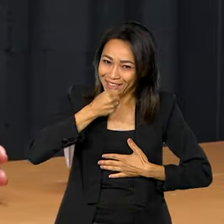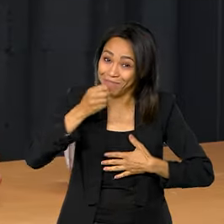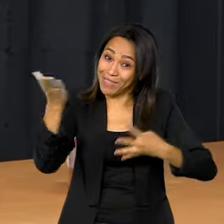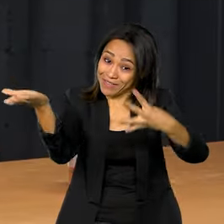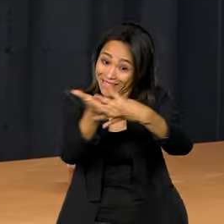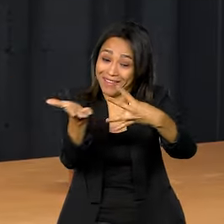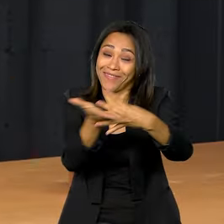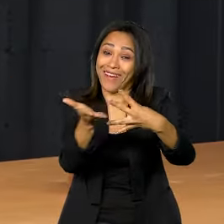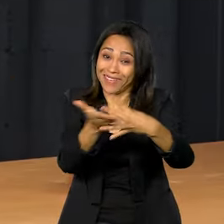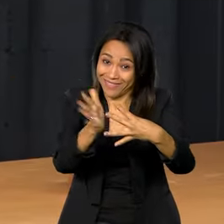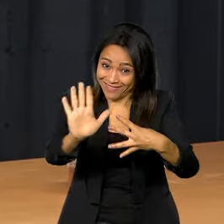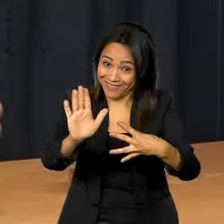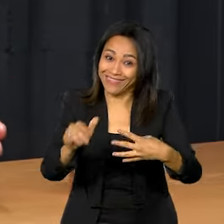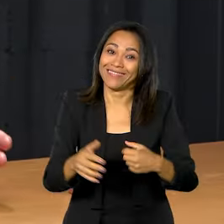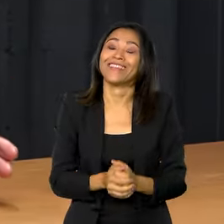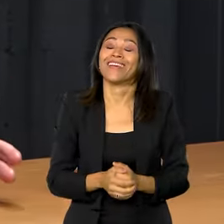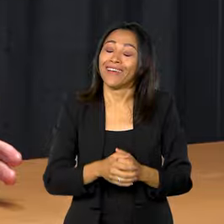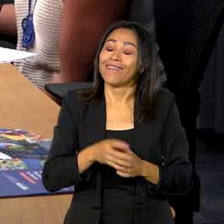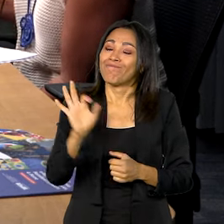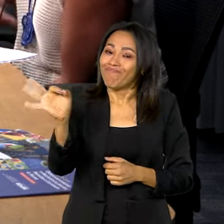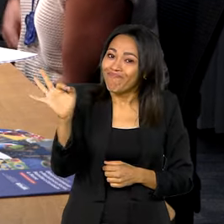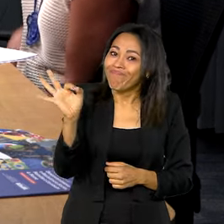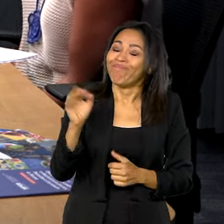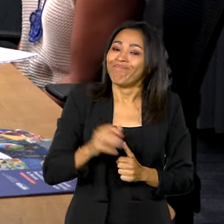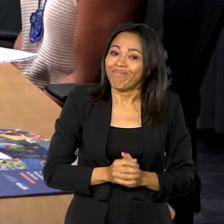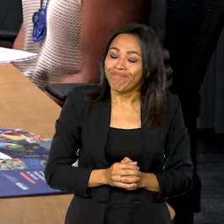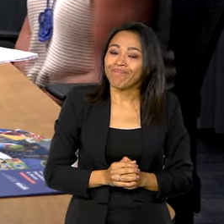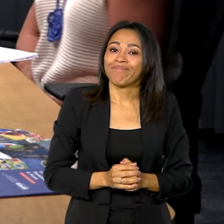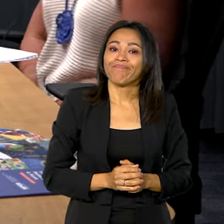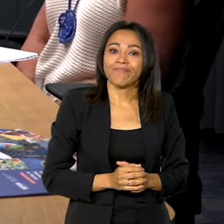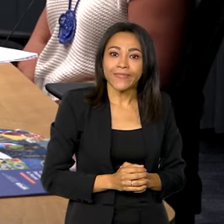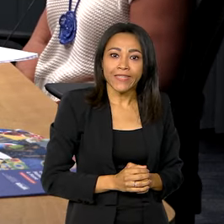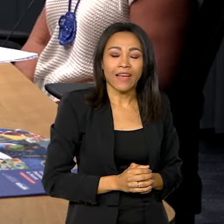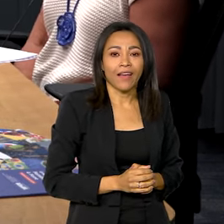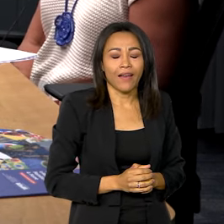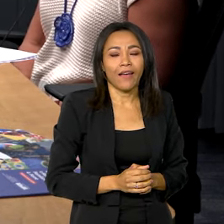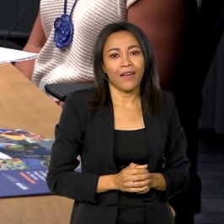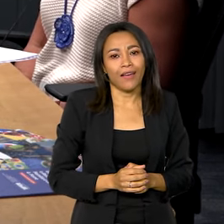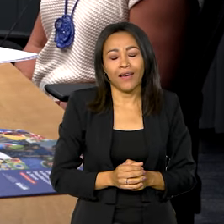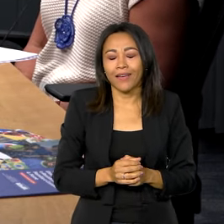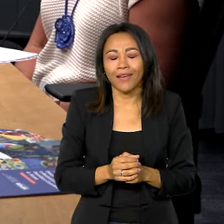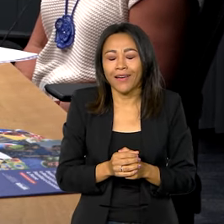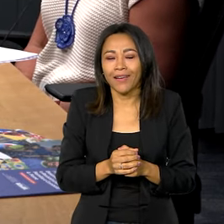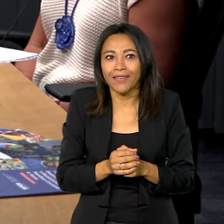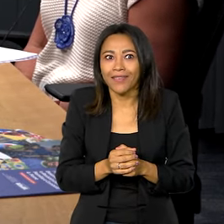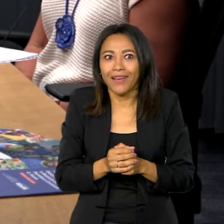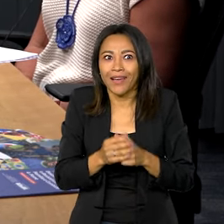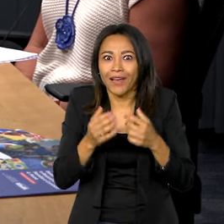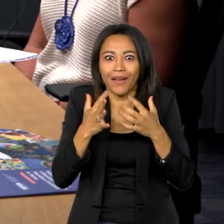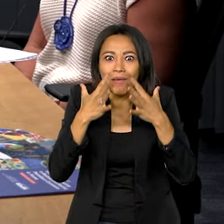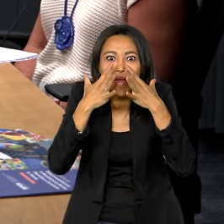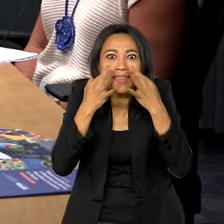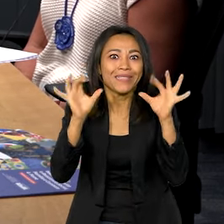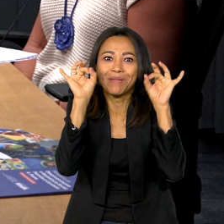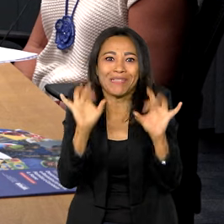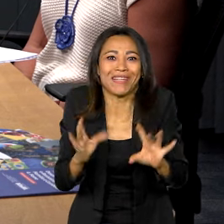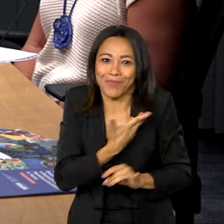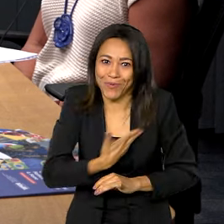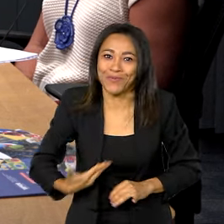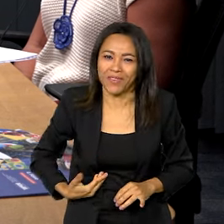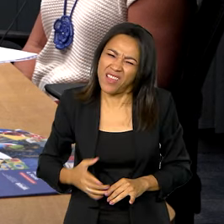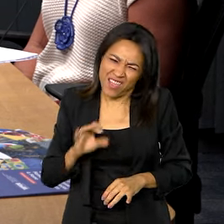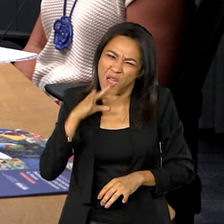intervalo Mas essa é é realmente o o a menina dos olhos aqui do governo com